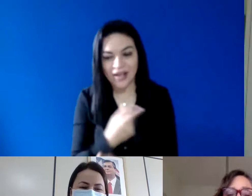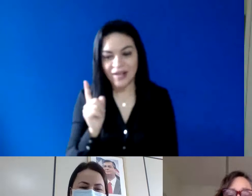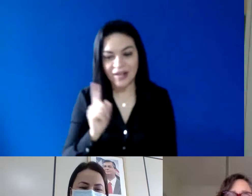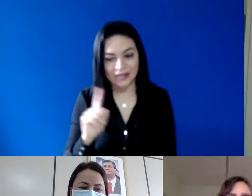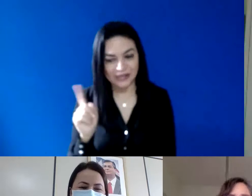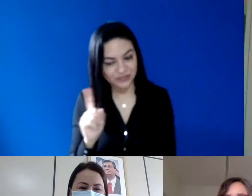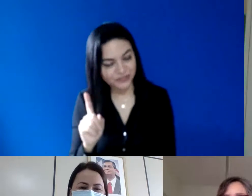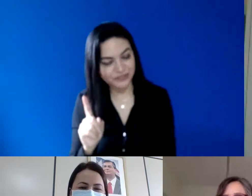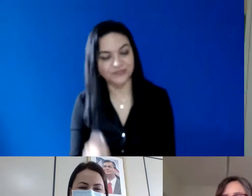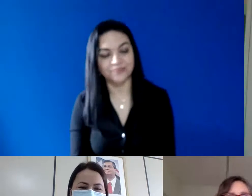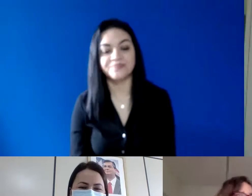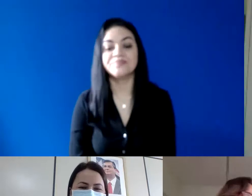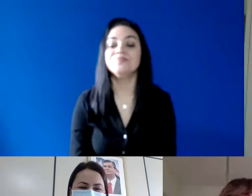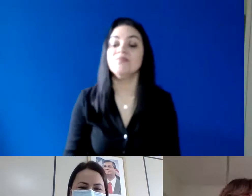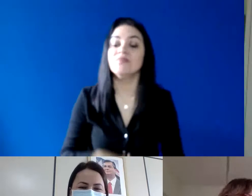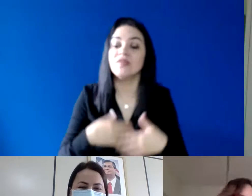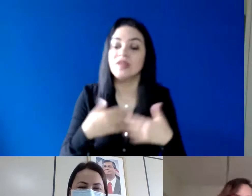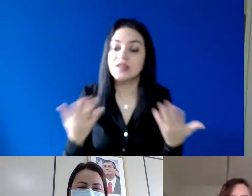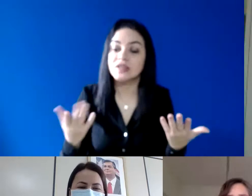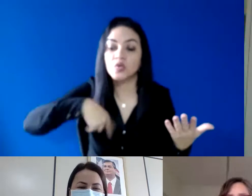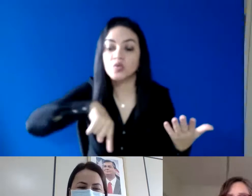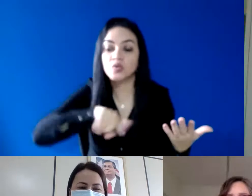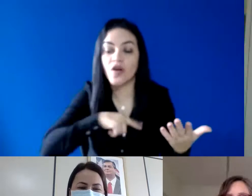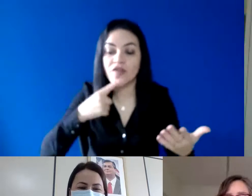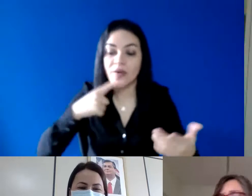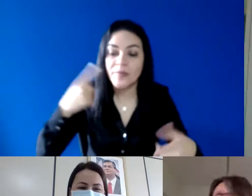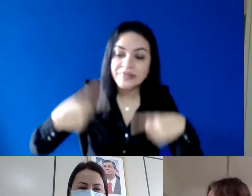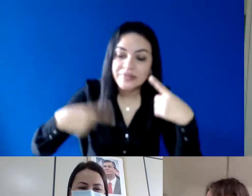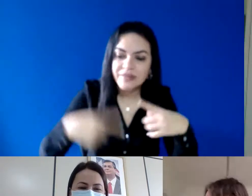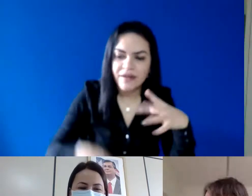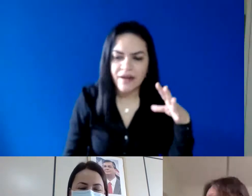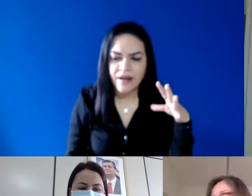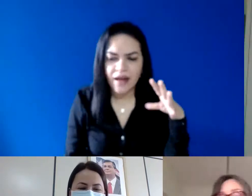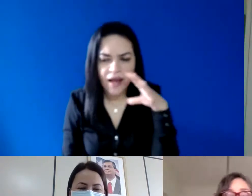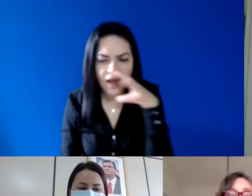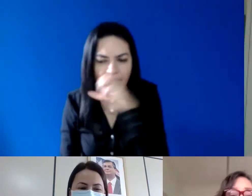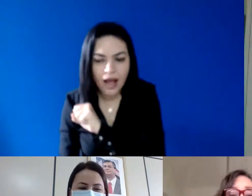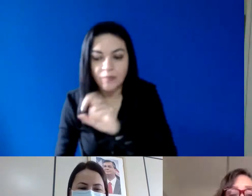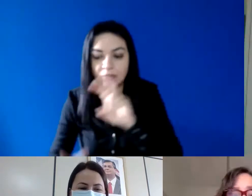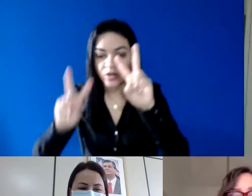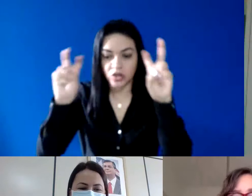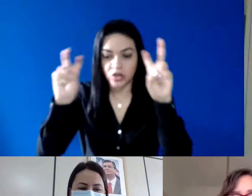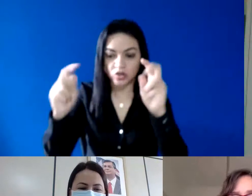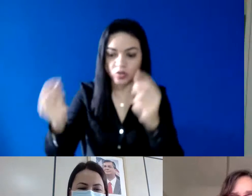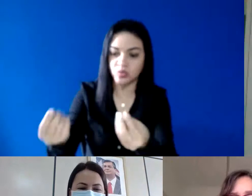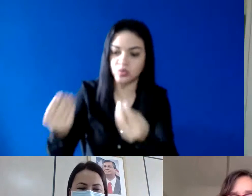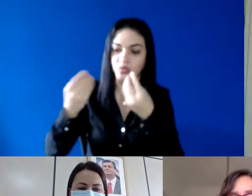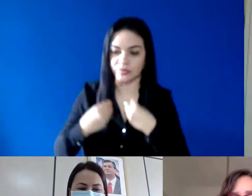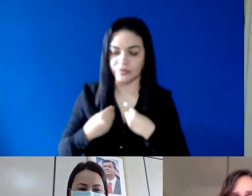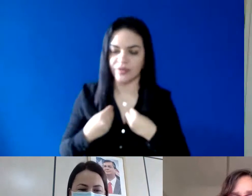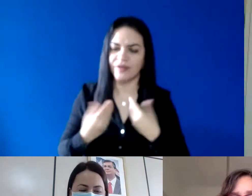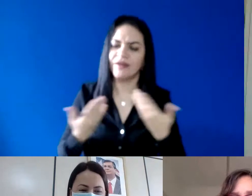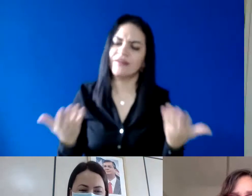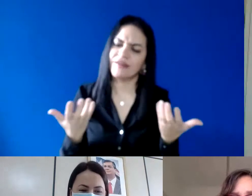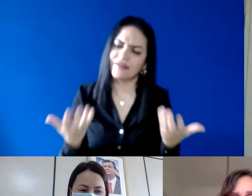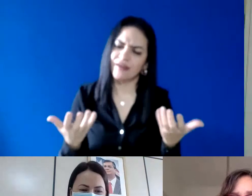lá. Vamos fazer aqui uma discussão relativamente rápida sobre o tema que nos foi proposto. Quero agradecer